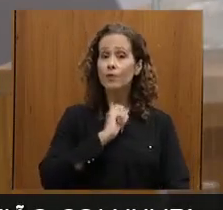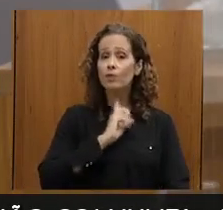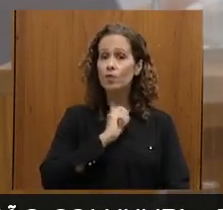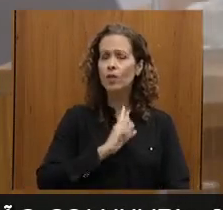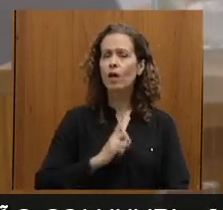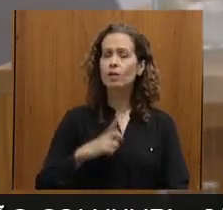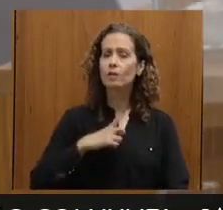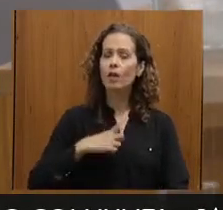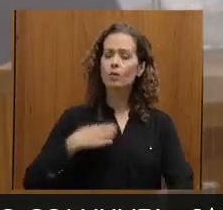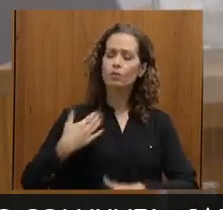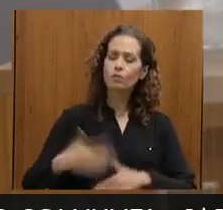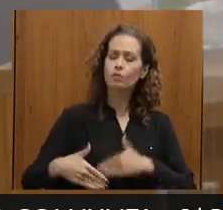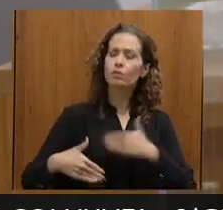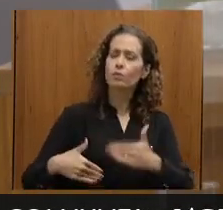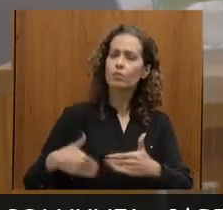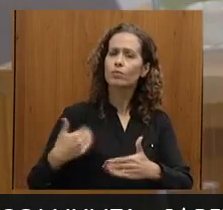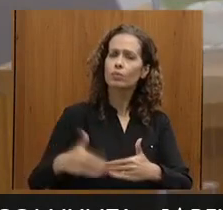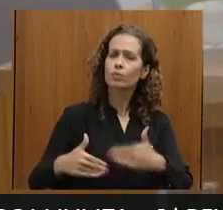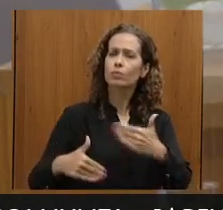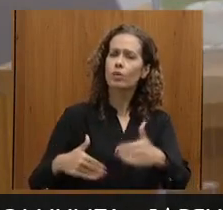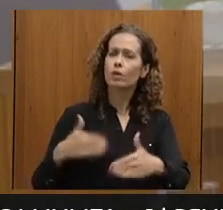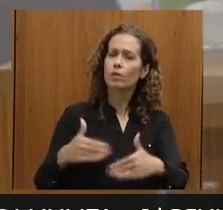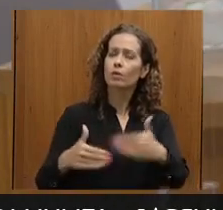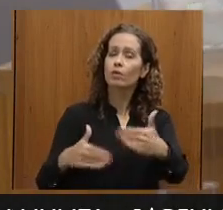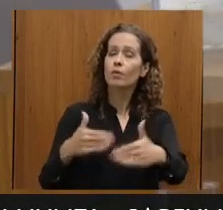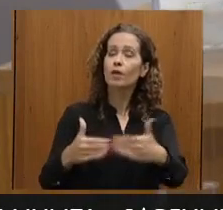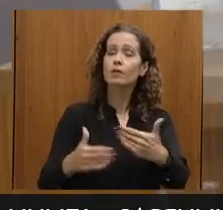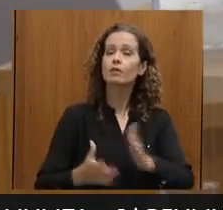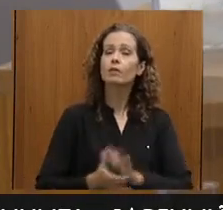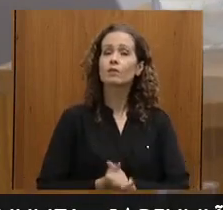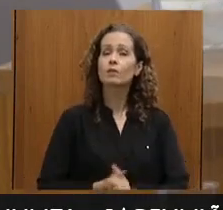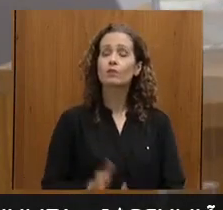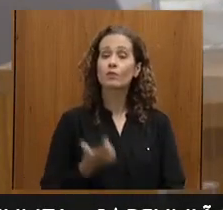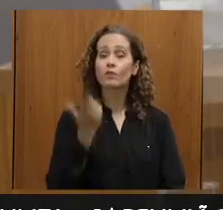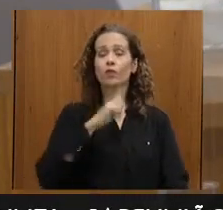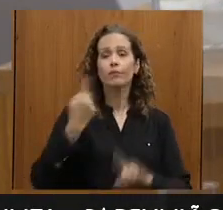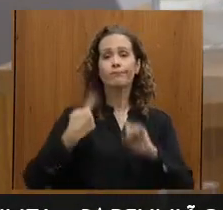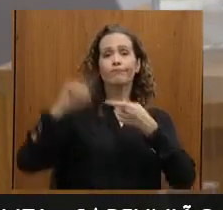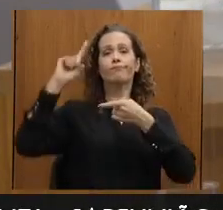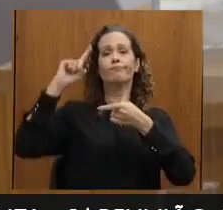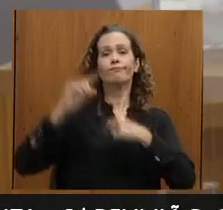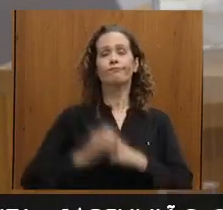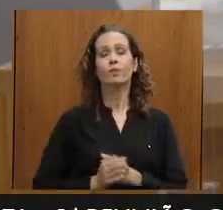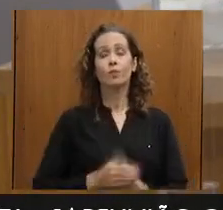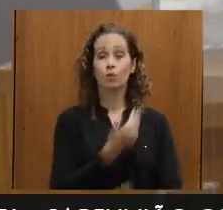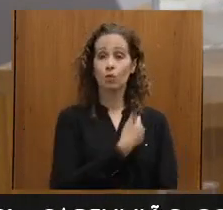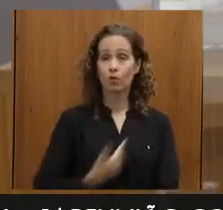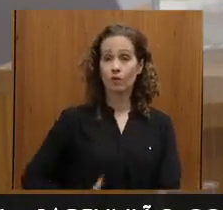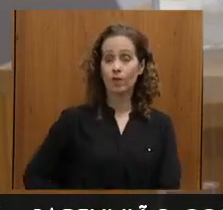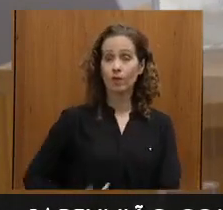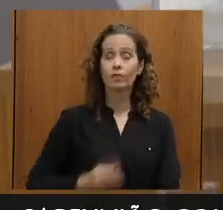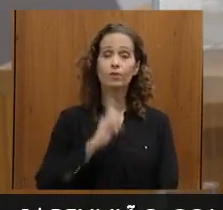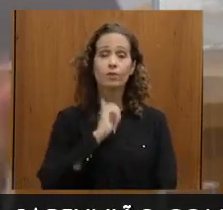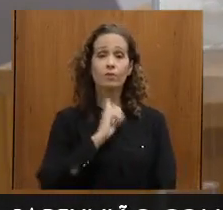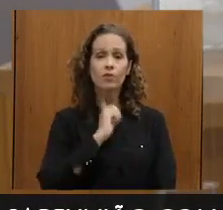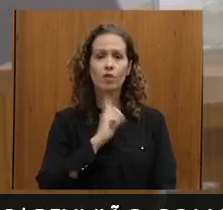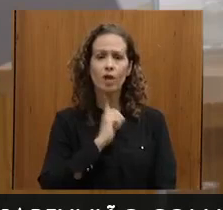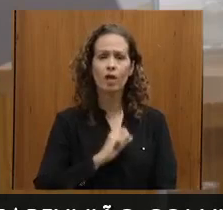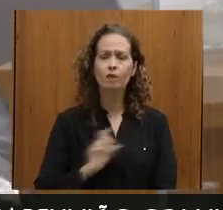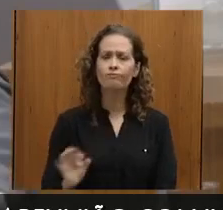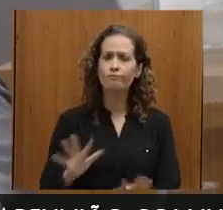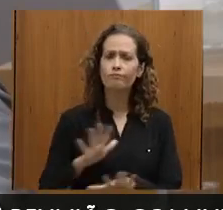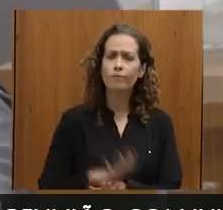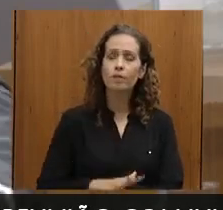por um processo de retomada do seu desenvolvimento. O governo de Minas Gerais está finalizando esse